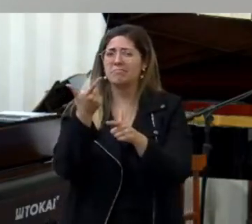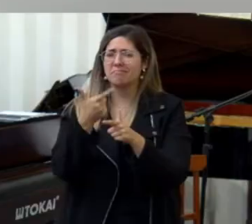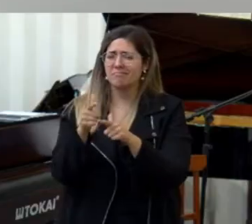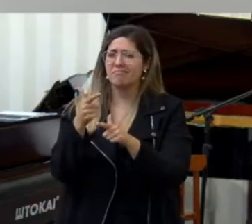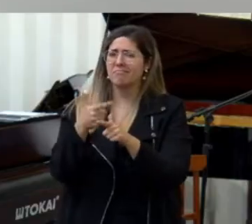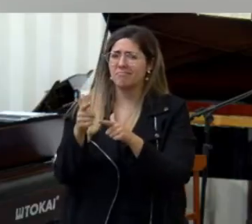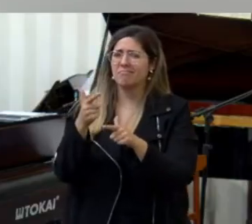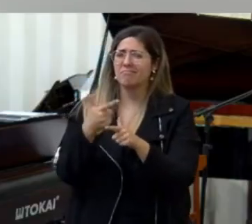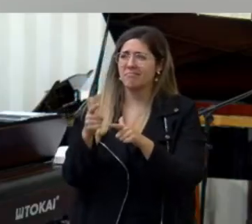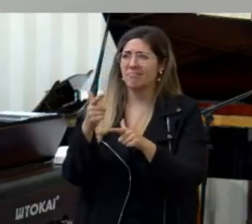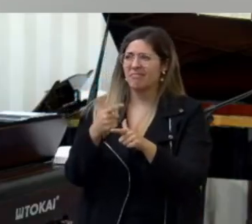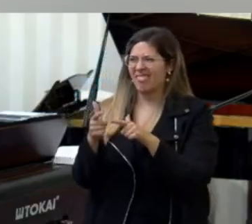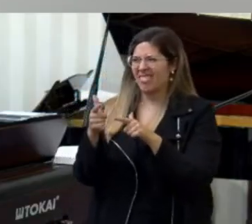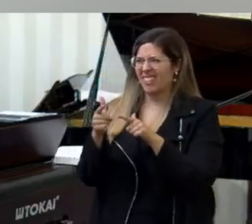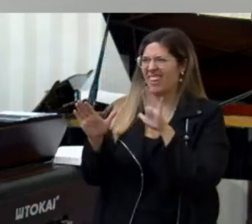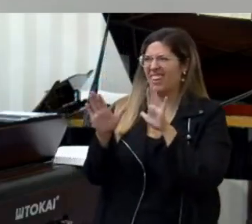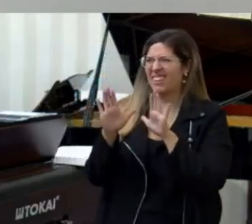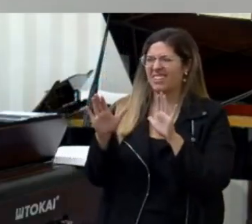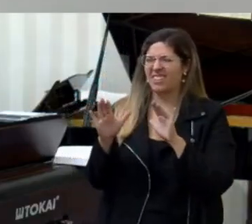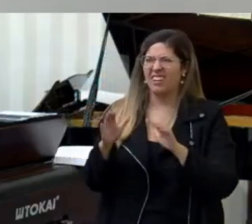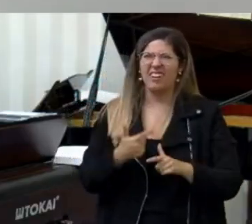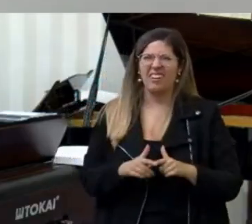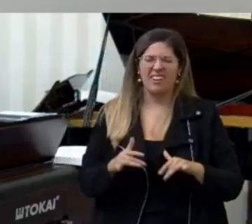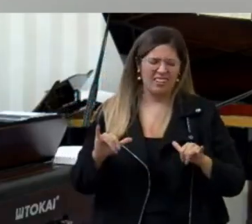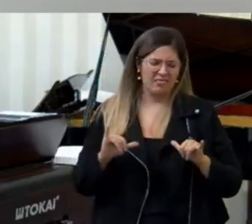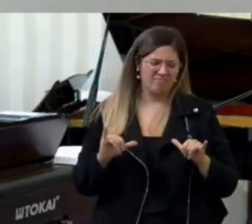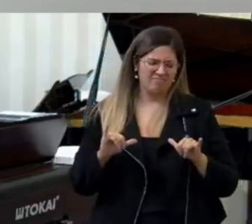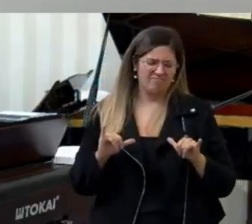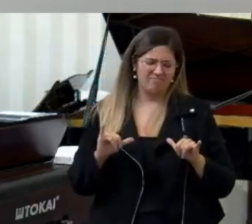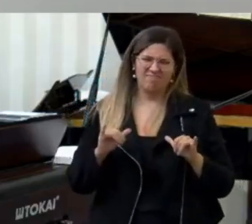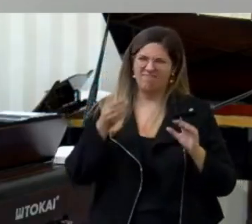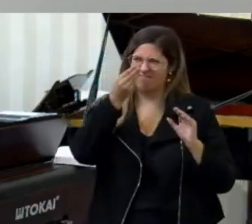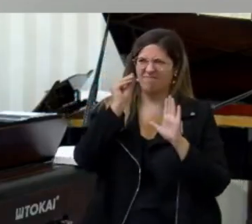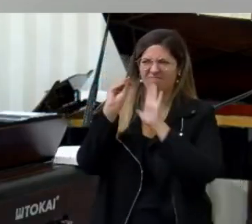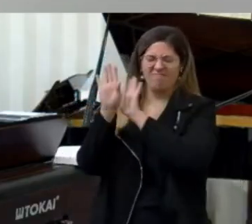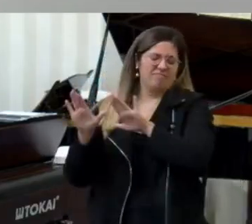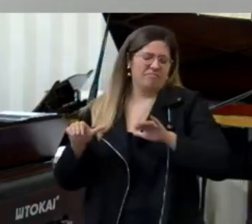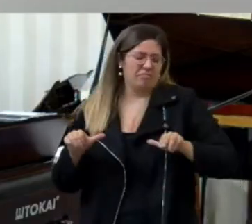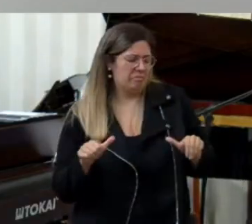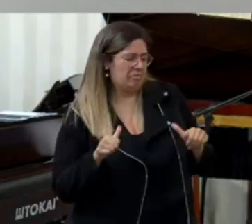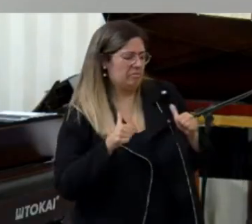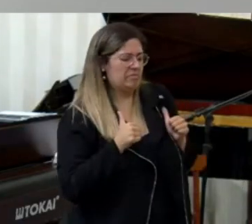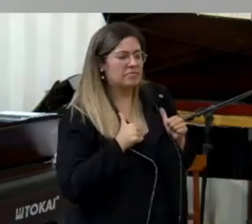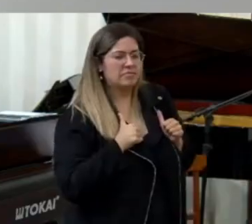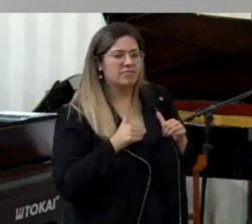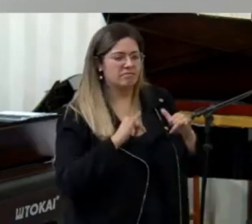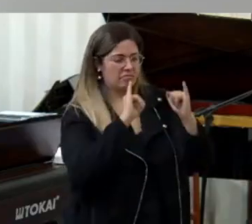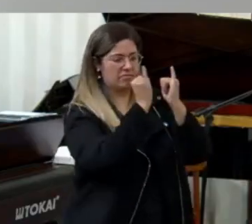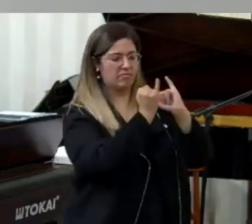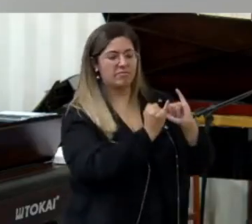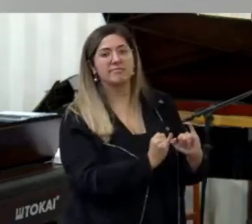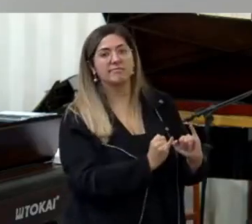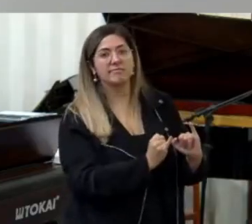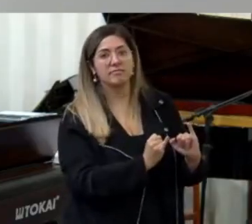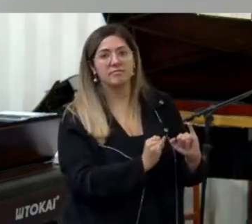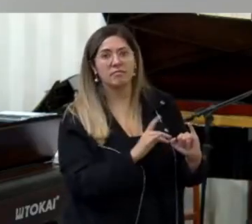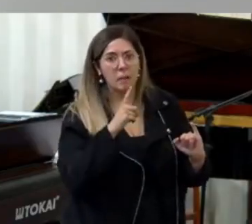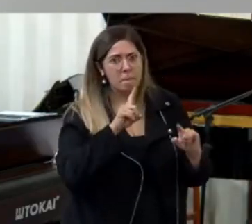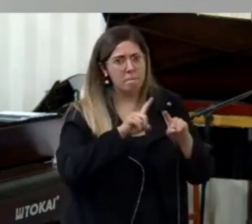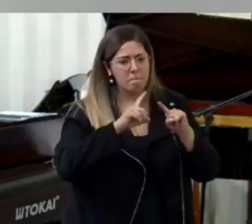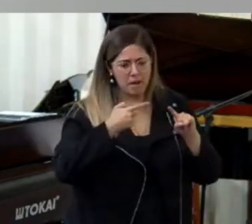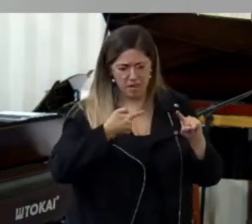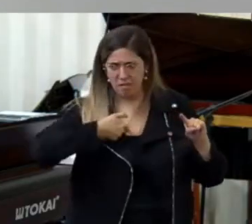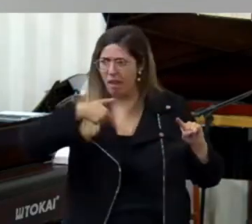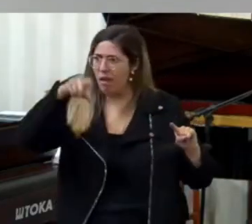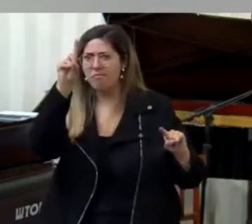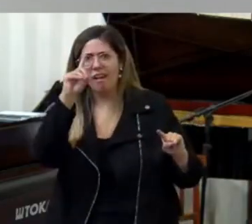que trocam o Senhor por outros deuses. Não oferecerei as suas libações de sangue, os meus lábios não pronunciarão